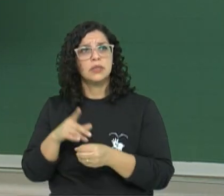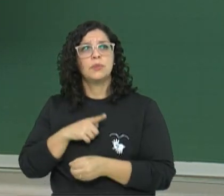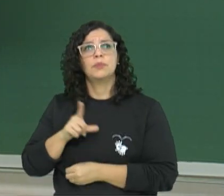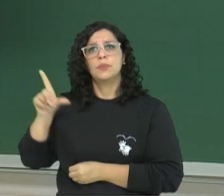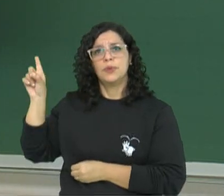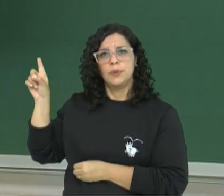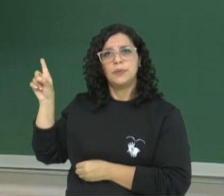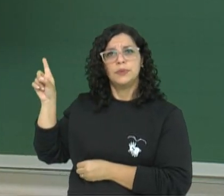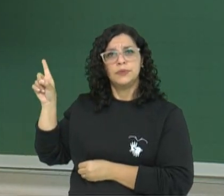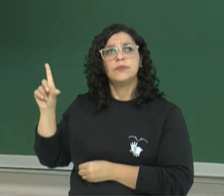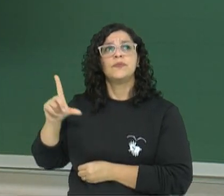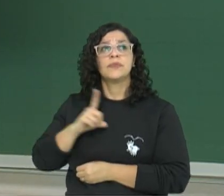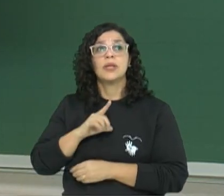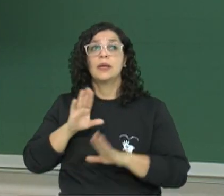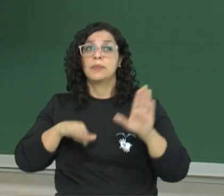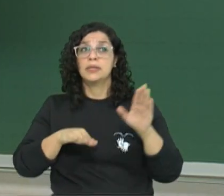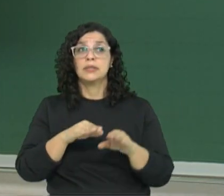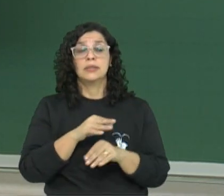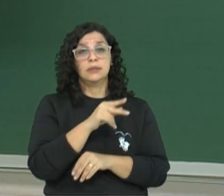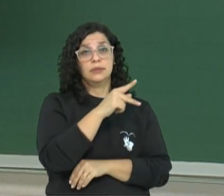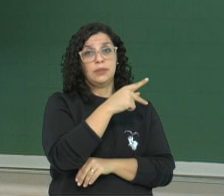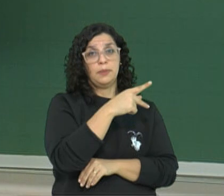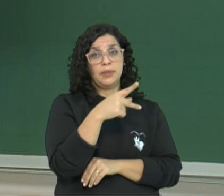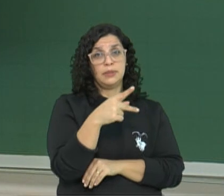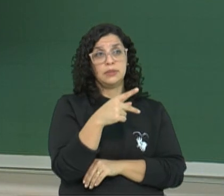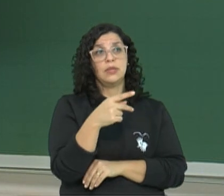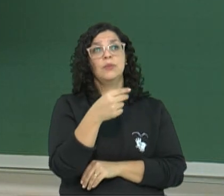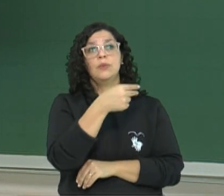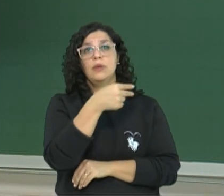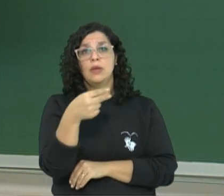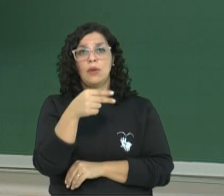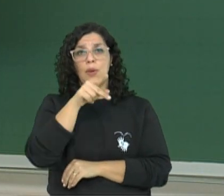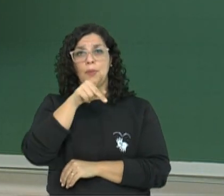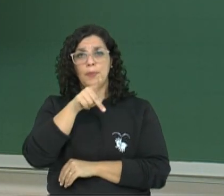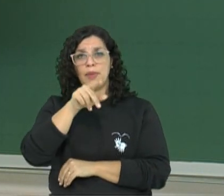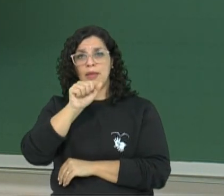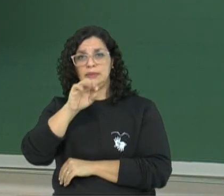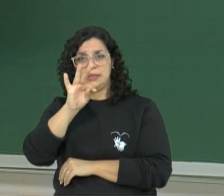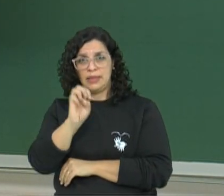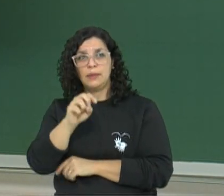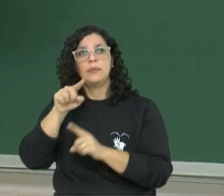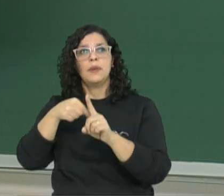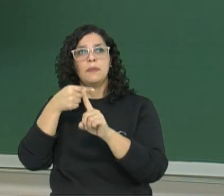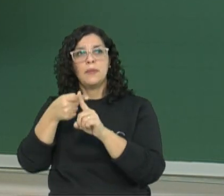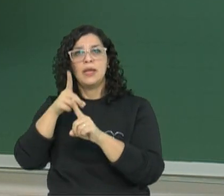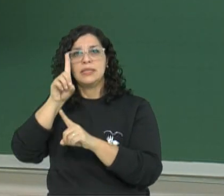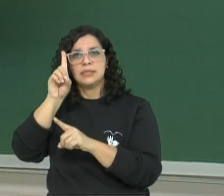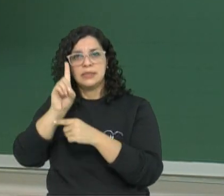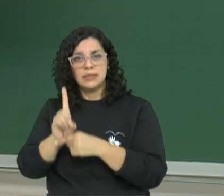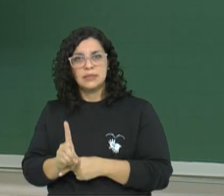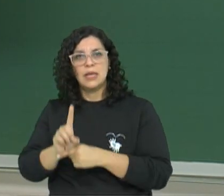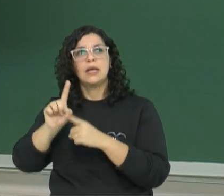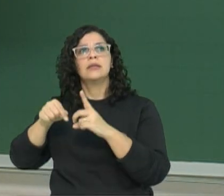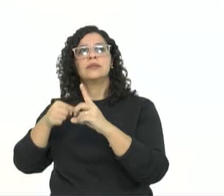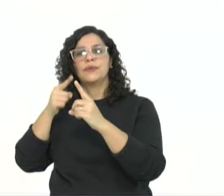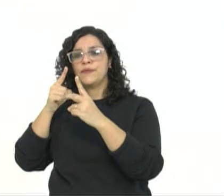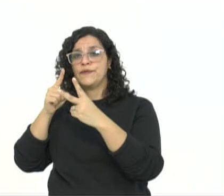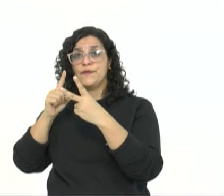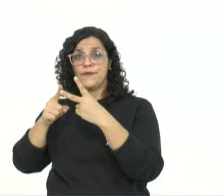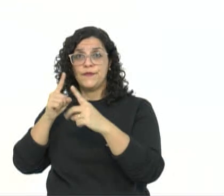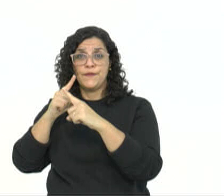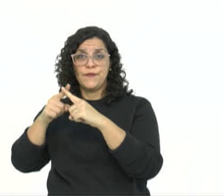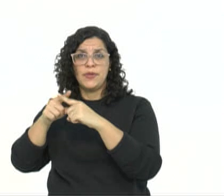nesse ponto, ele depende, na verdade, da pressão atmosférica mais a densidade do líquido vezes